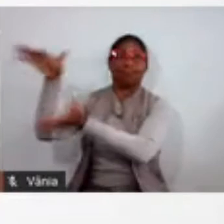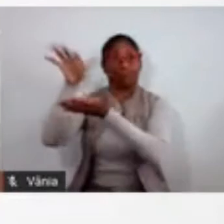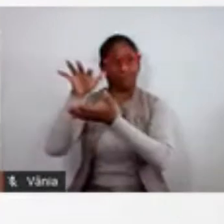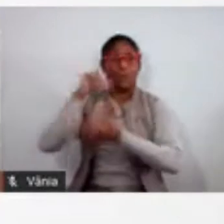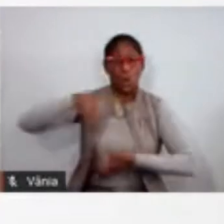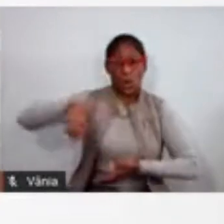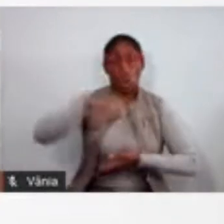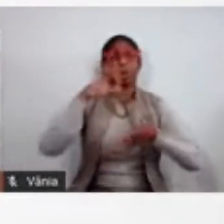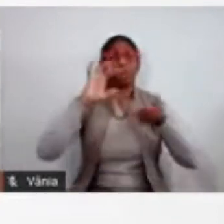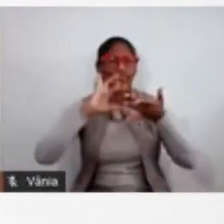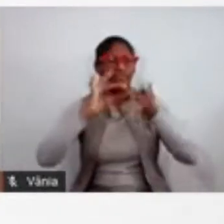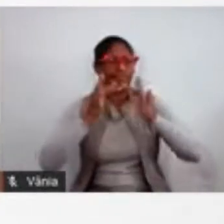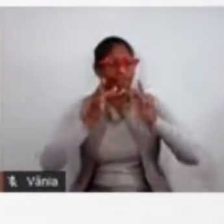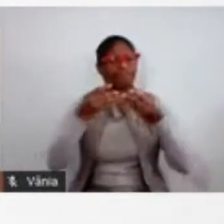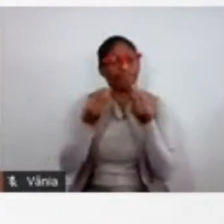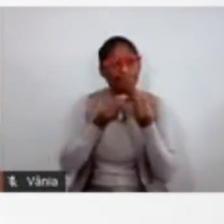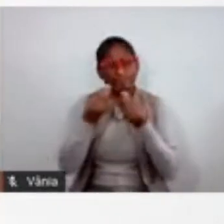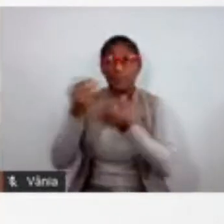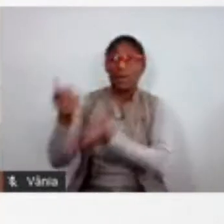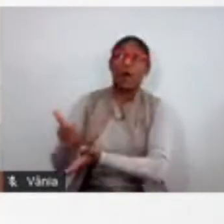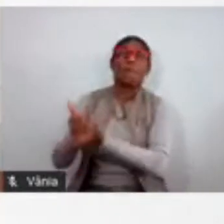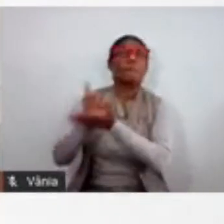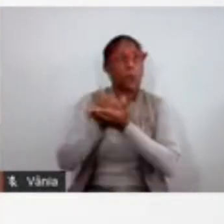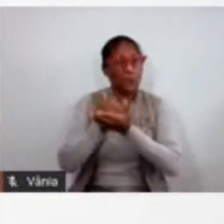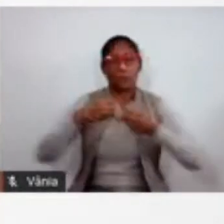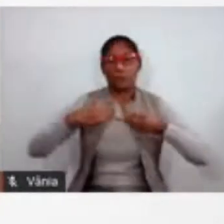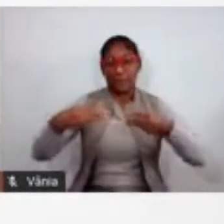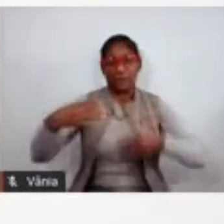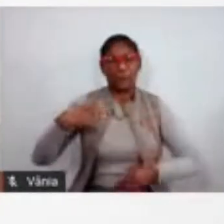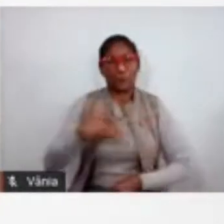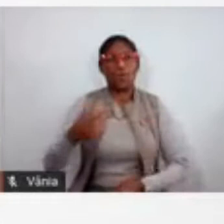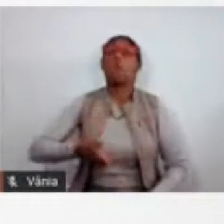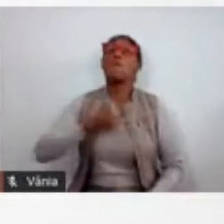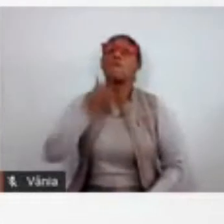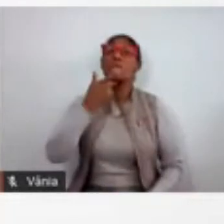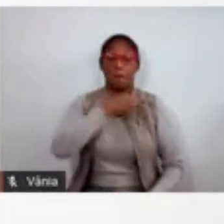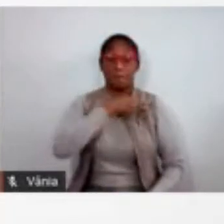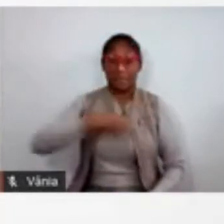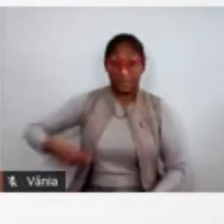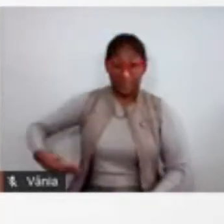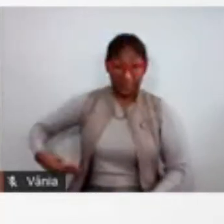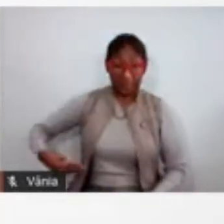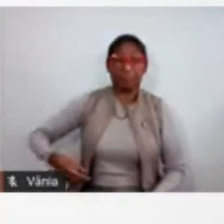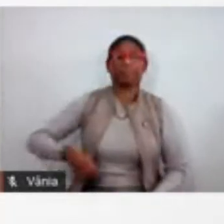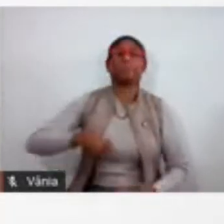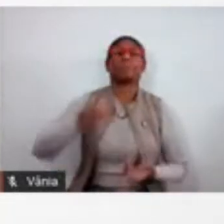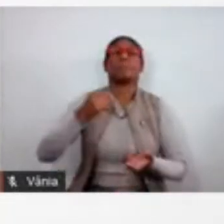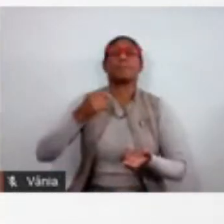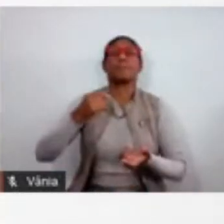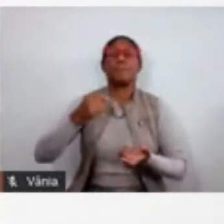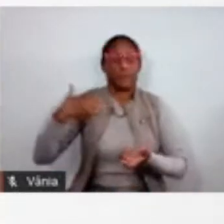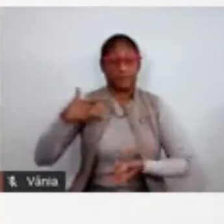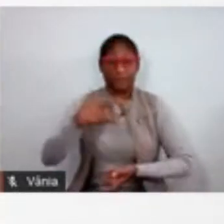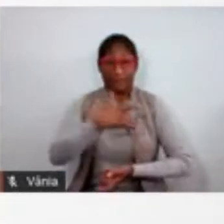contato com o Ministério da Saúde, tem sido um apoio importante. Ainda hoje falei com o ministro Pazuello, que estará conosco no Rio Grande do Sul